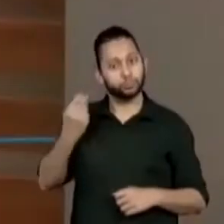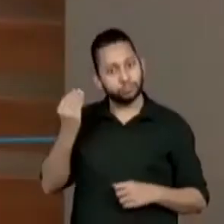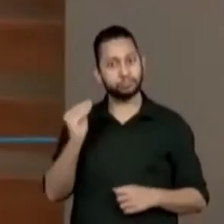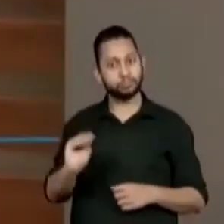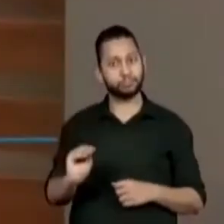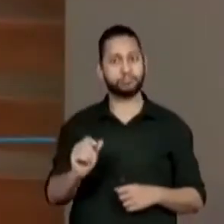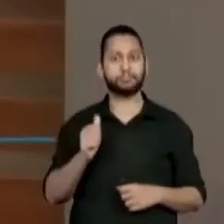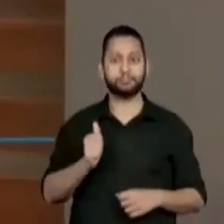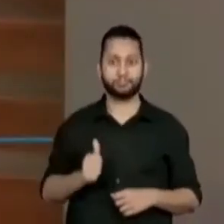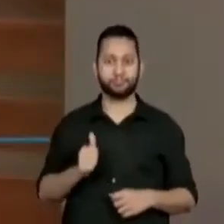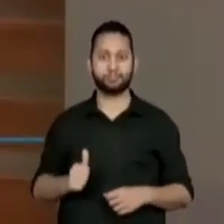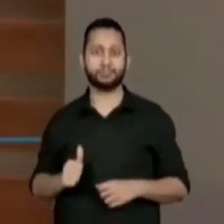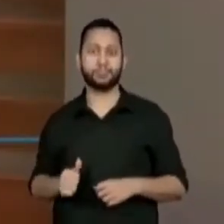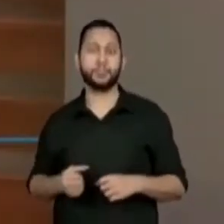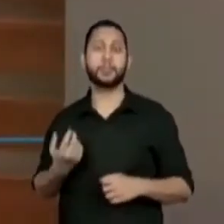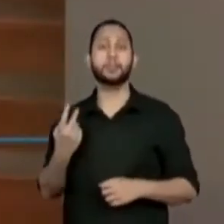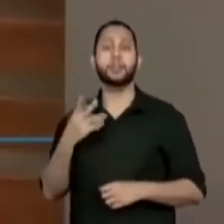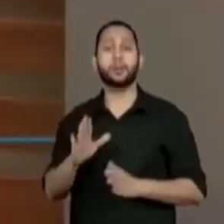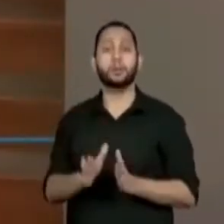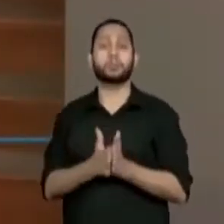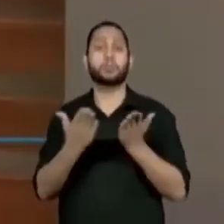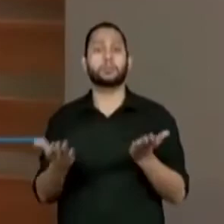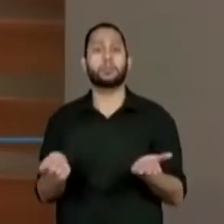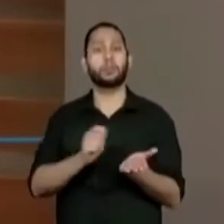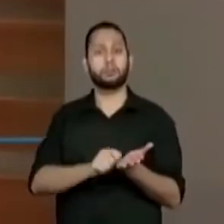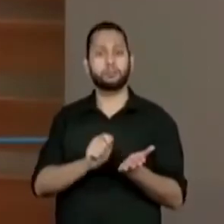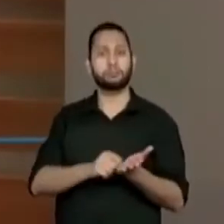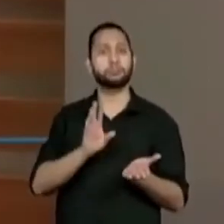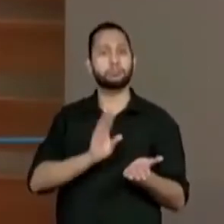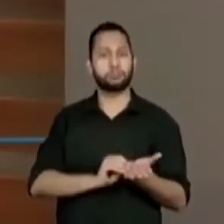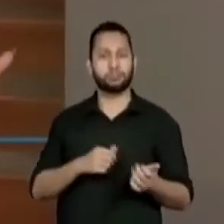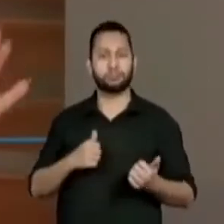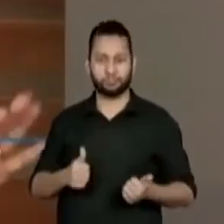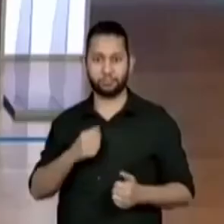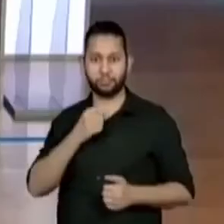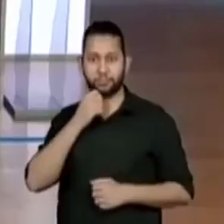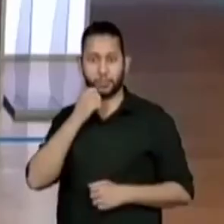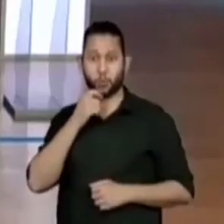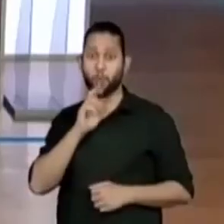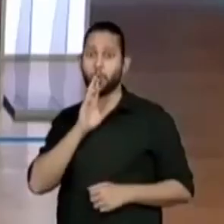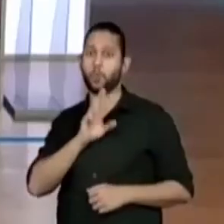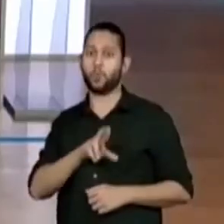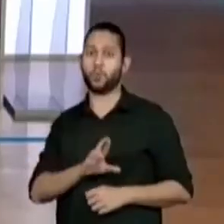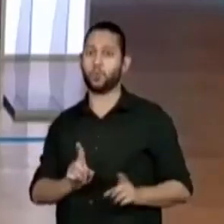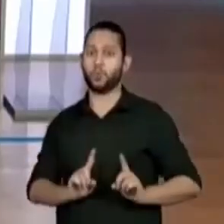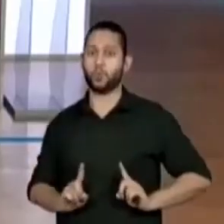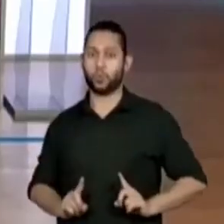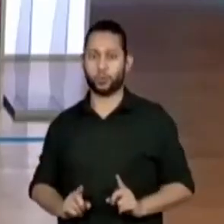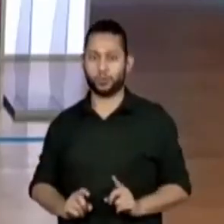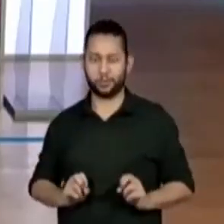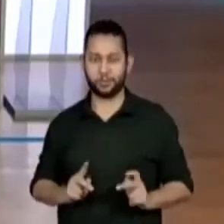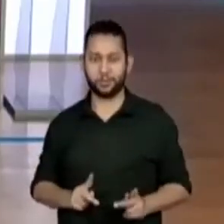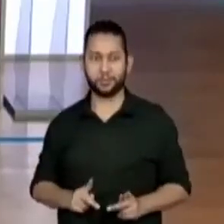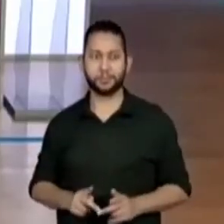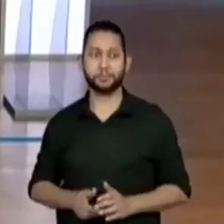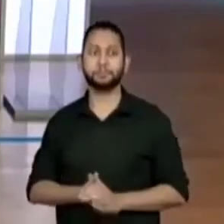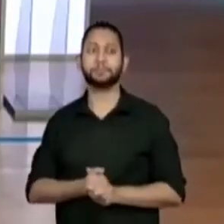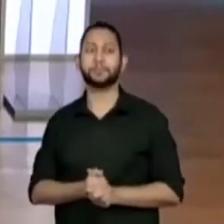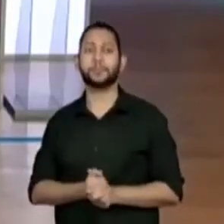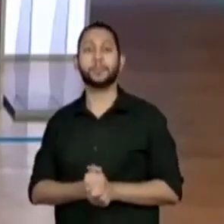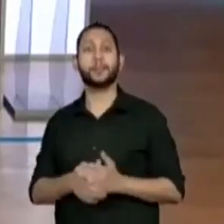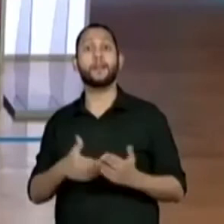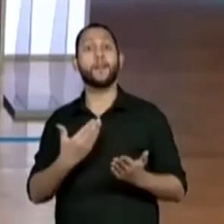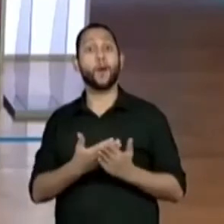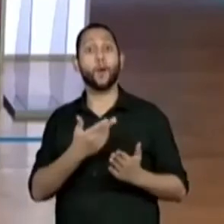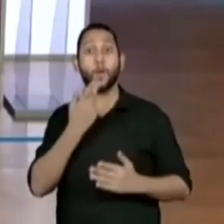aí ele realiza os registros no material ou no caderno dele. Certo? Acho que é o melhor, né, Pro? Mas tá bom, eu falei no começo da aula que a